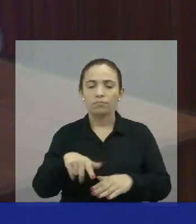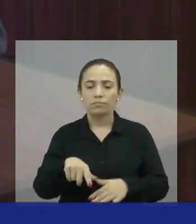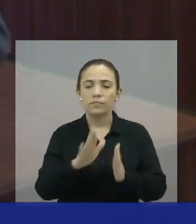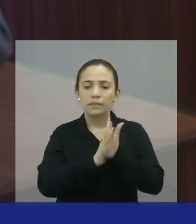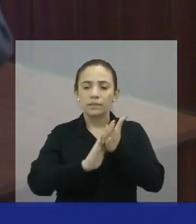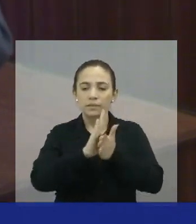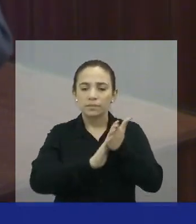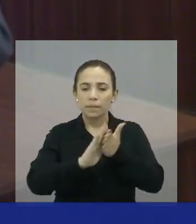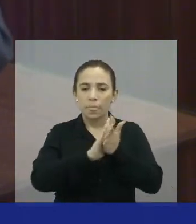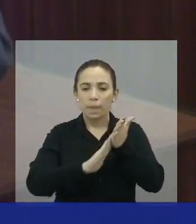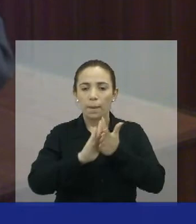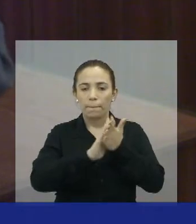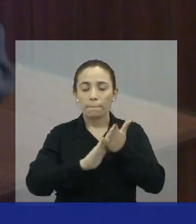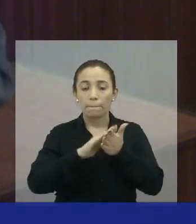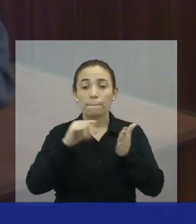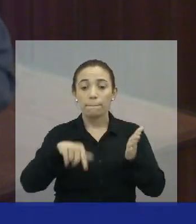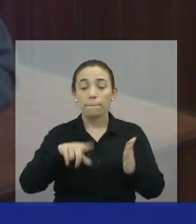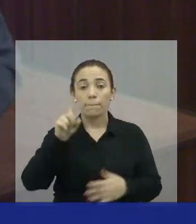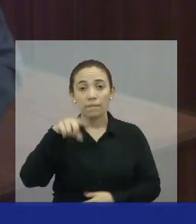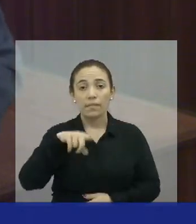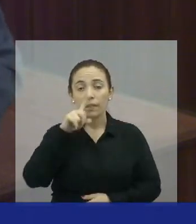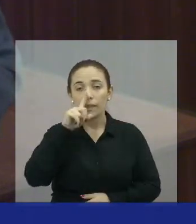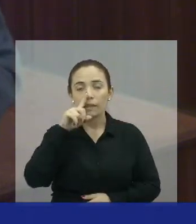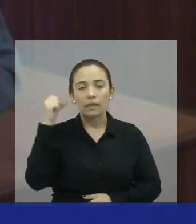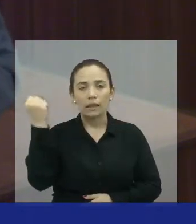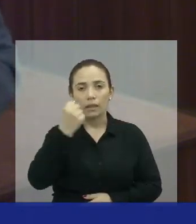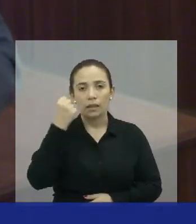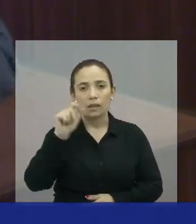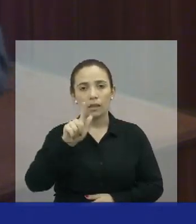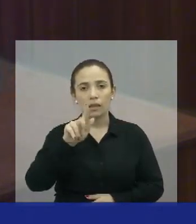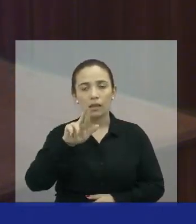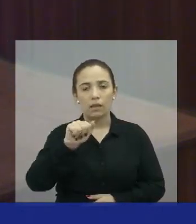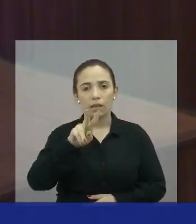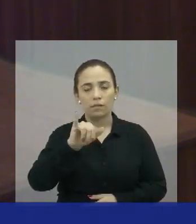infração, ela é gravíssima.